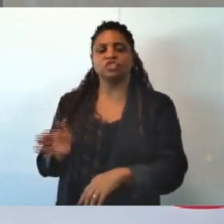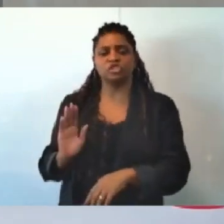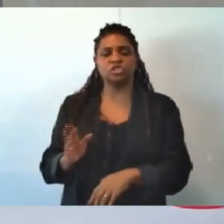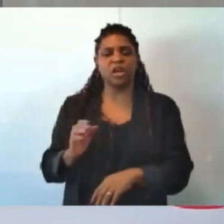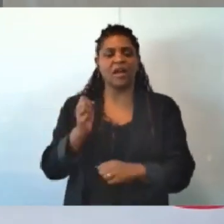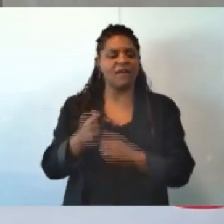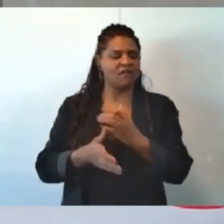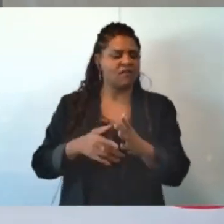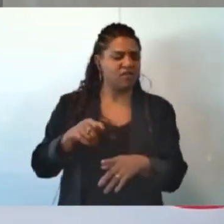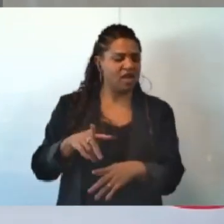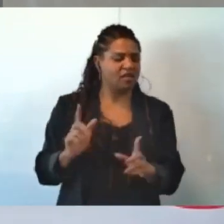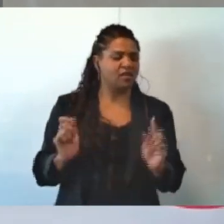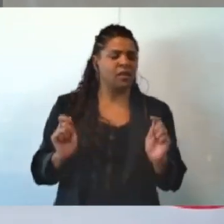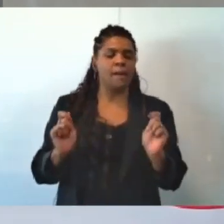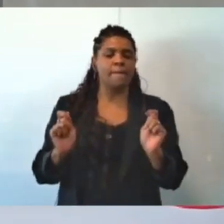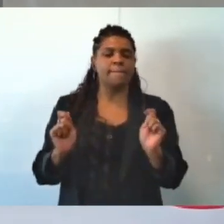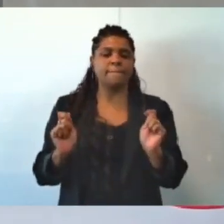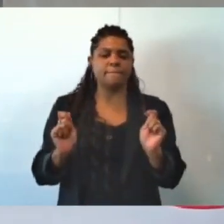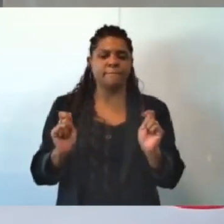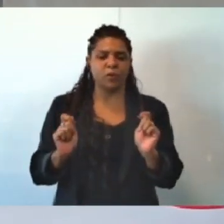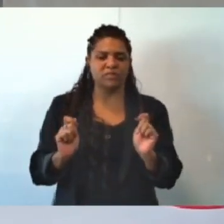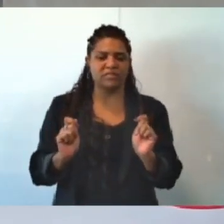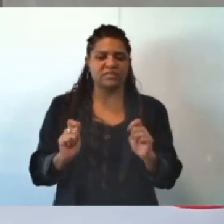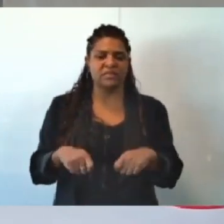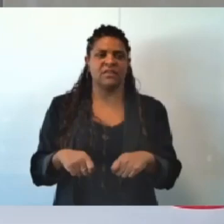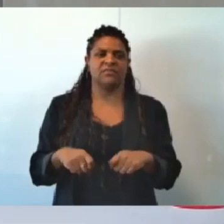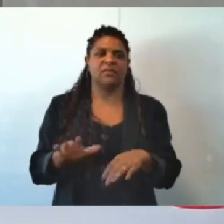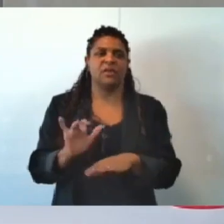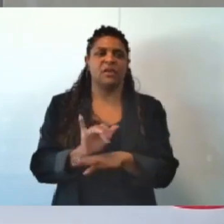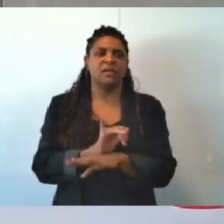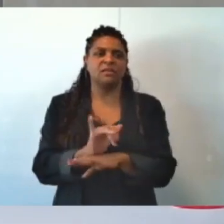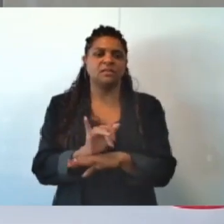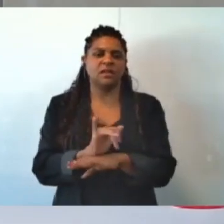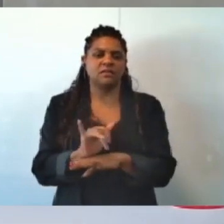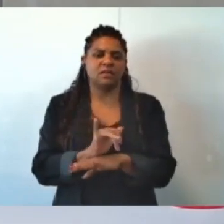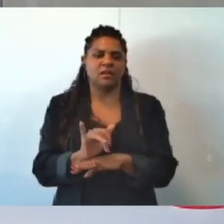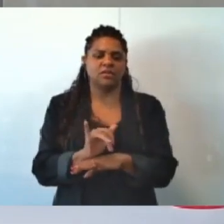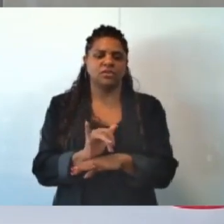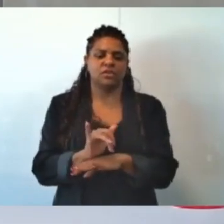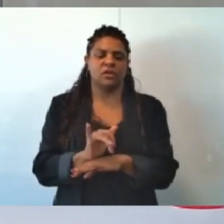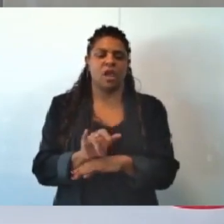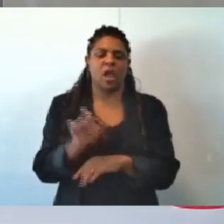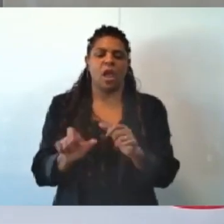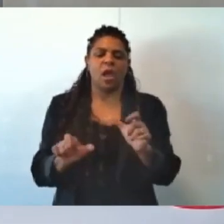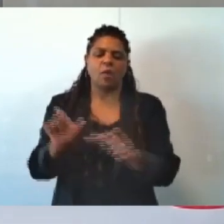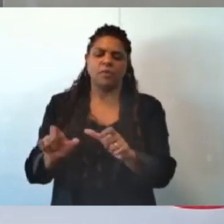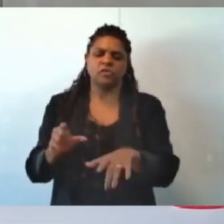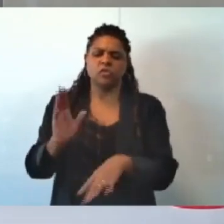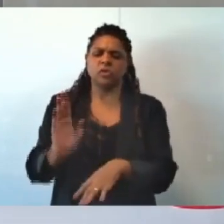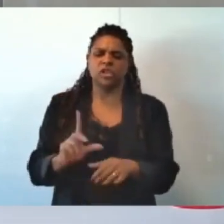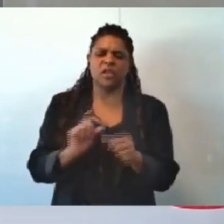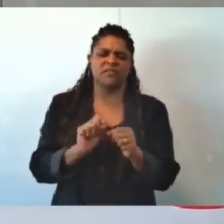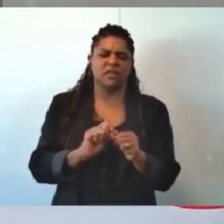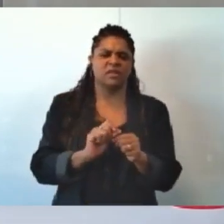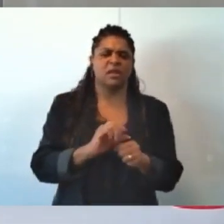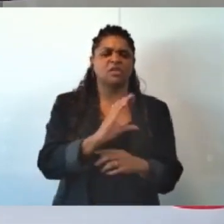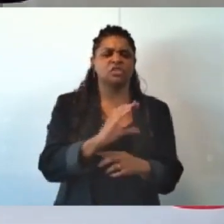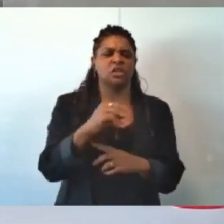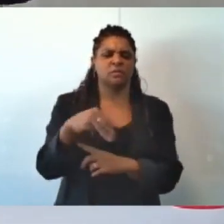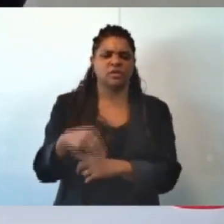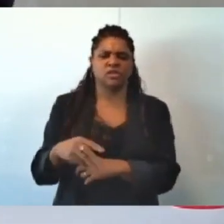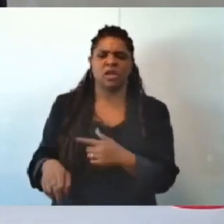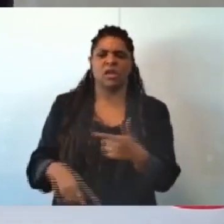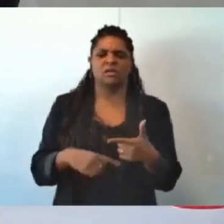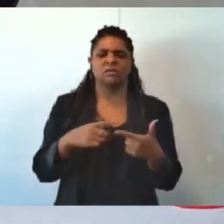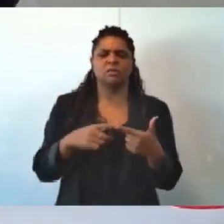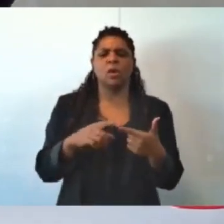possíveis escapes, o sujeito já começar a pegar aí, tradicionalmente, Cristiano Machado, e pegar outras vias